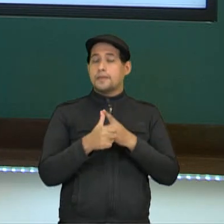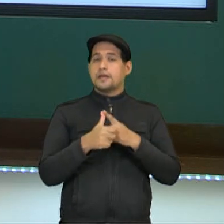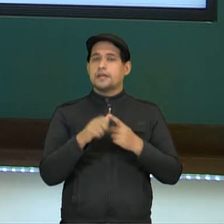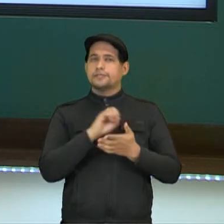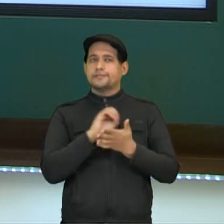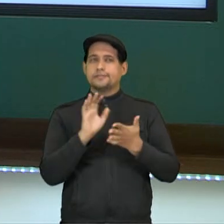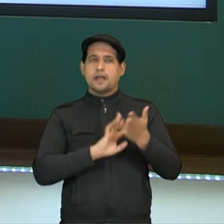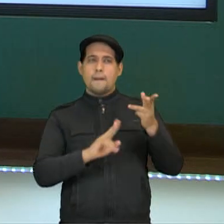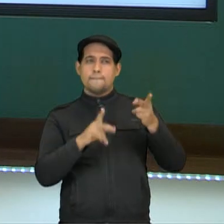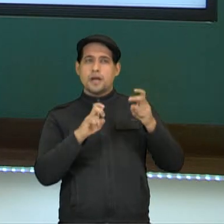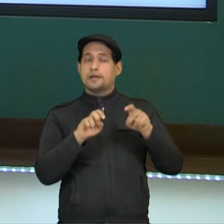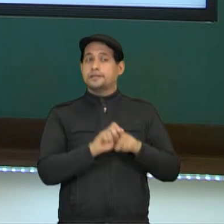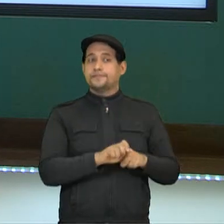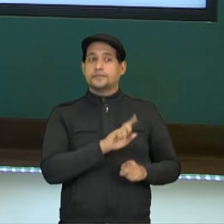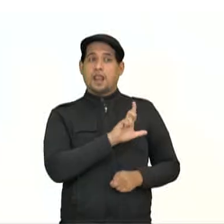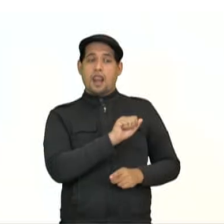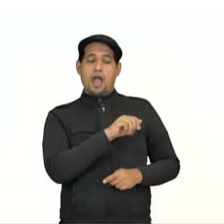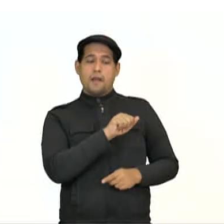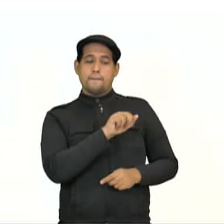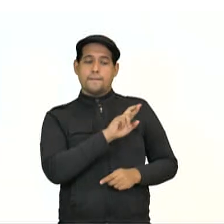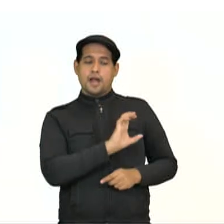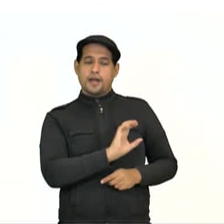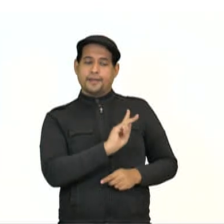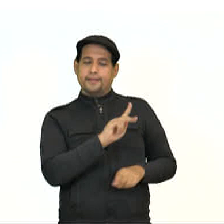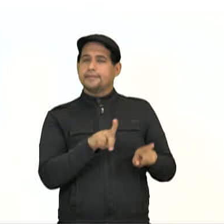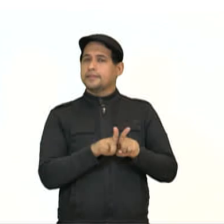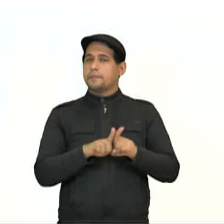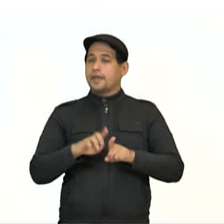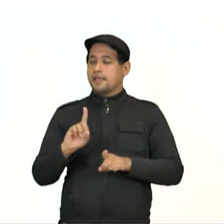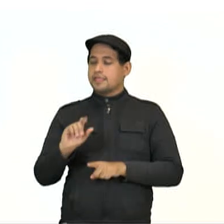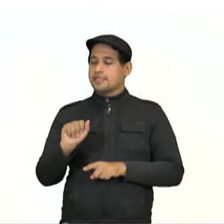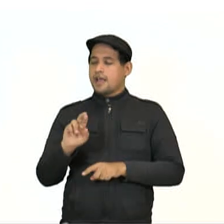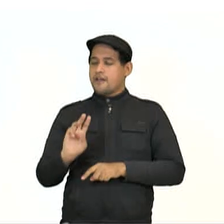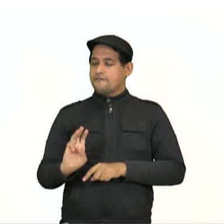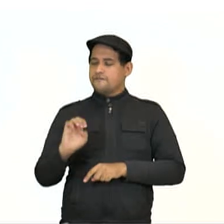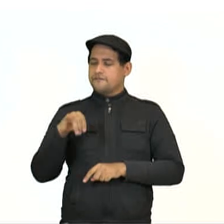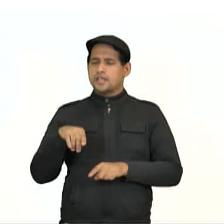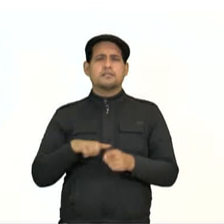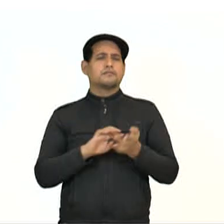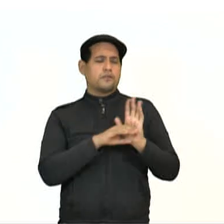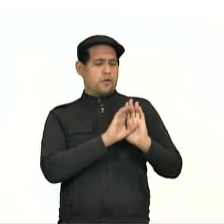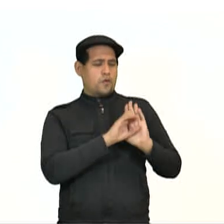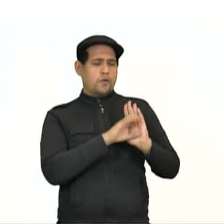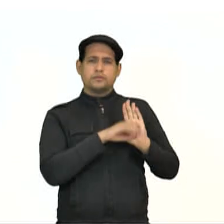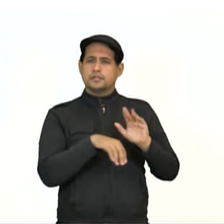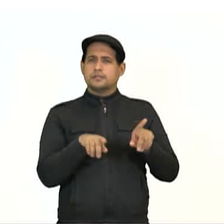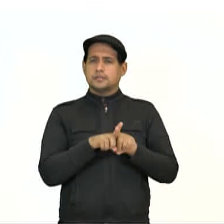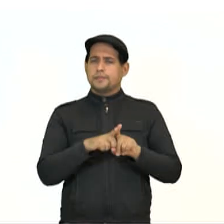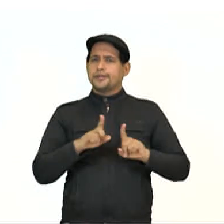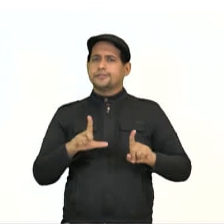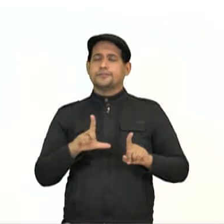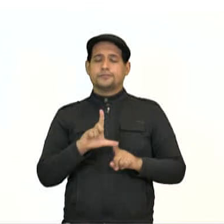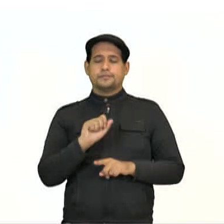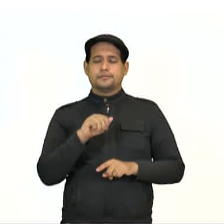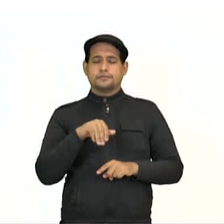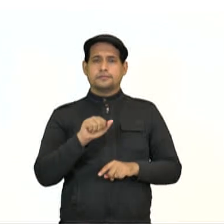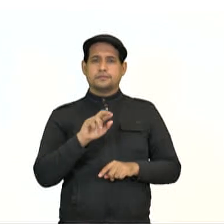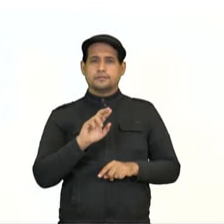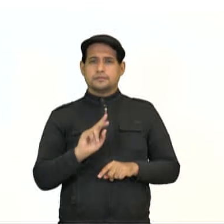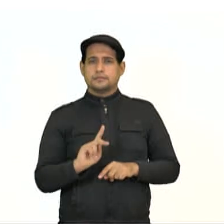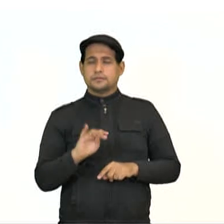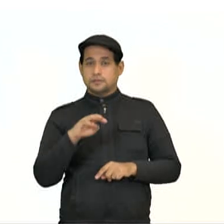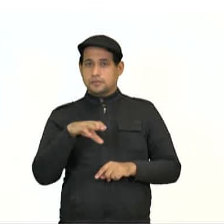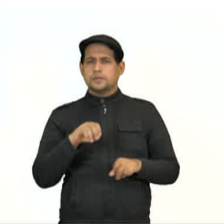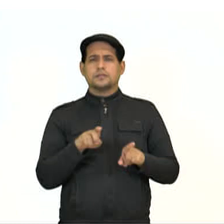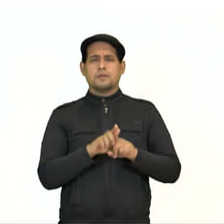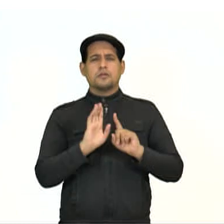essa comparação entre Lamarck e Darwin. A adaptação faz parte do conceito do darwinismo e do lamarquismo.